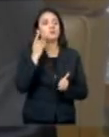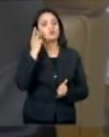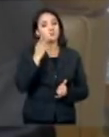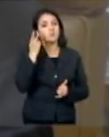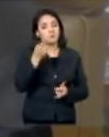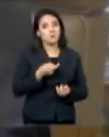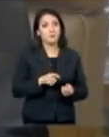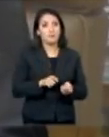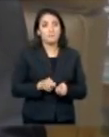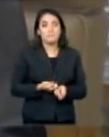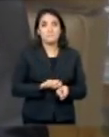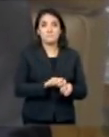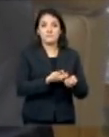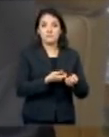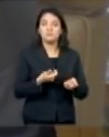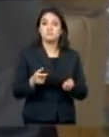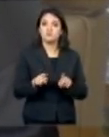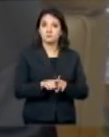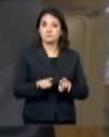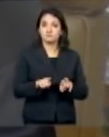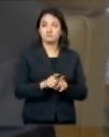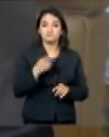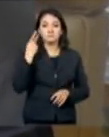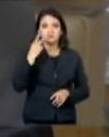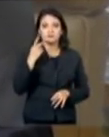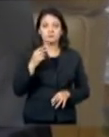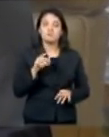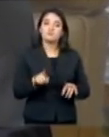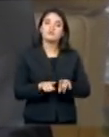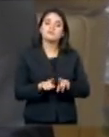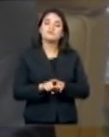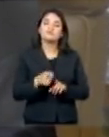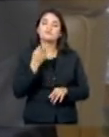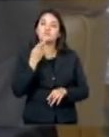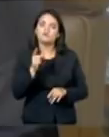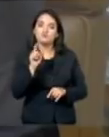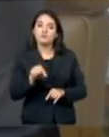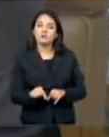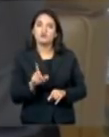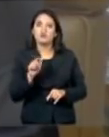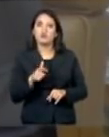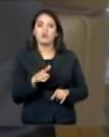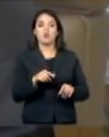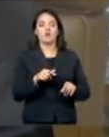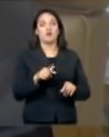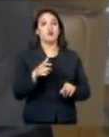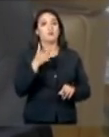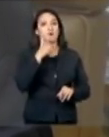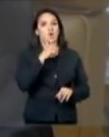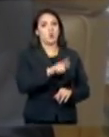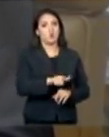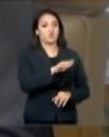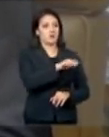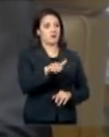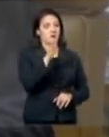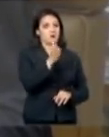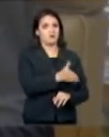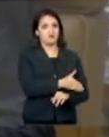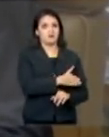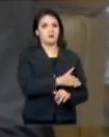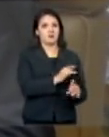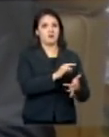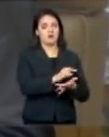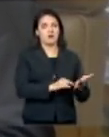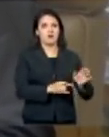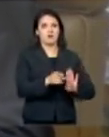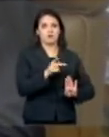de medida da autoridade administrativa apto a configurar impugnação a validade do ato quanto